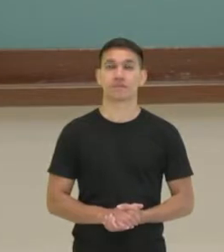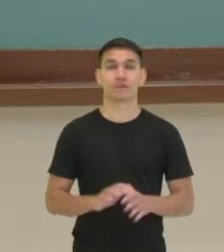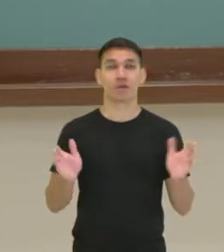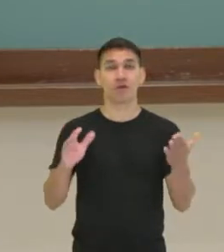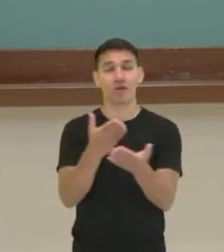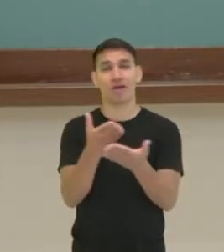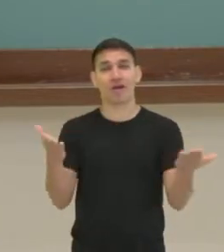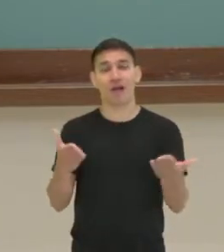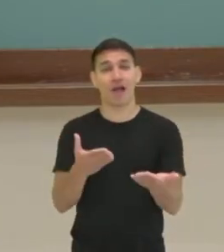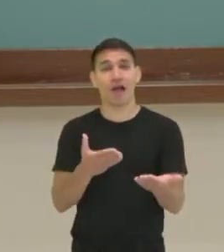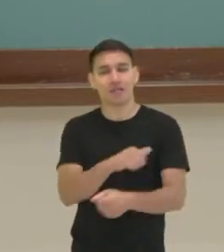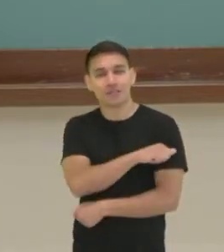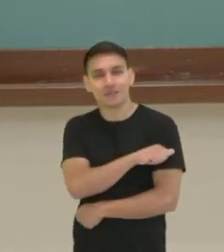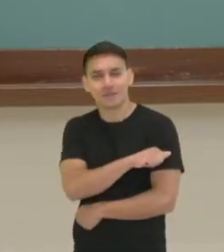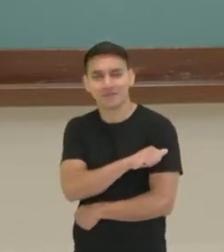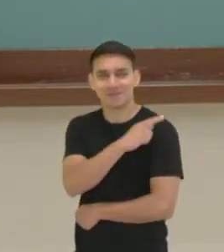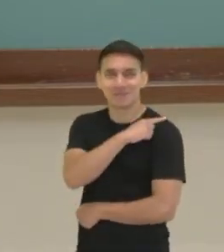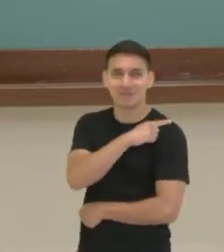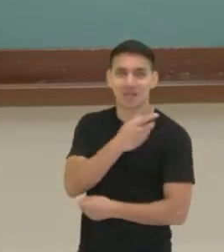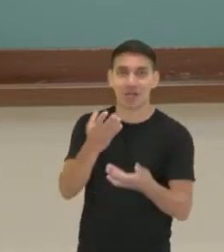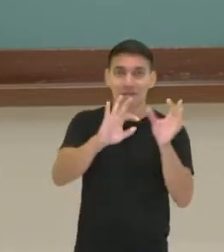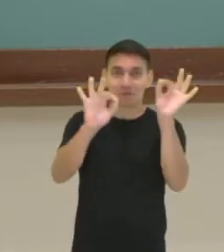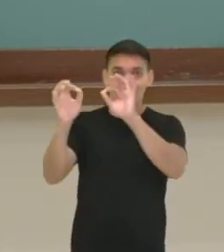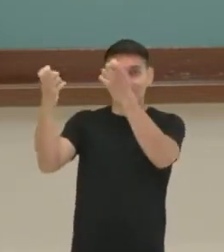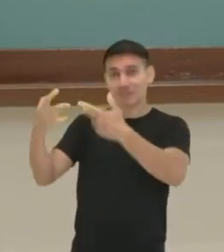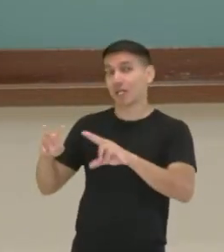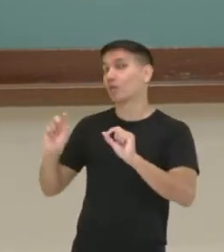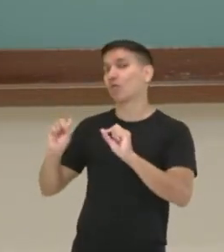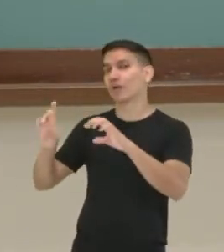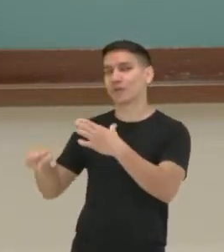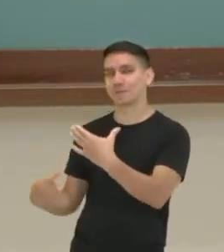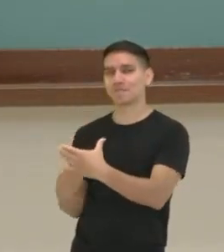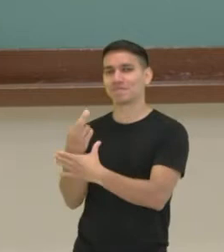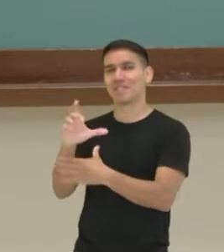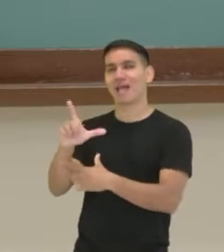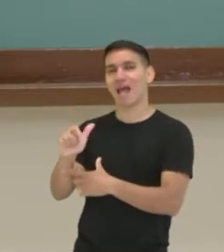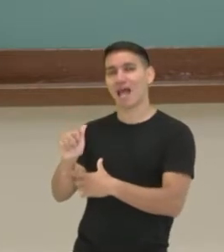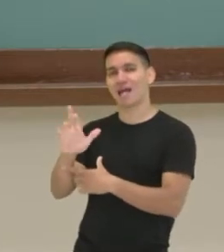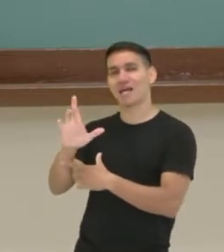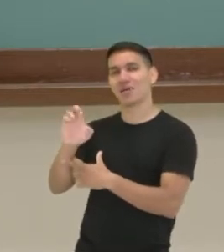Olá, estudantes da primeira série. Nesse vídeo vamos falar sobre Renascença carolíngia.